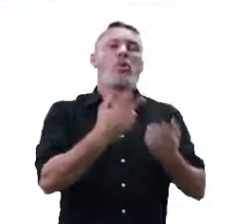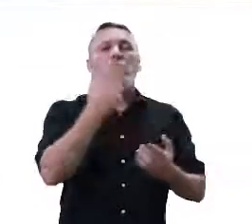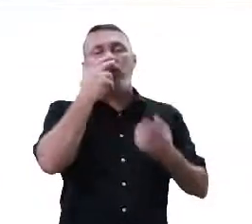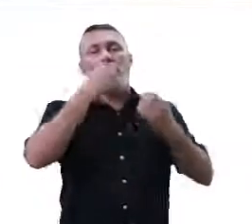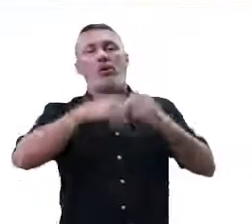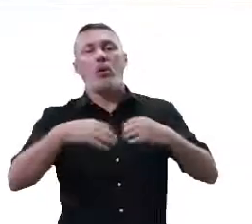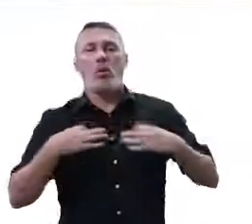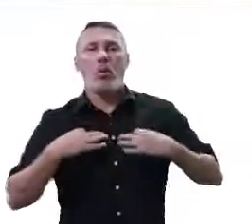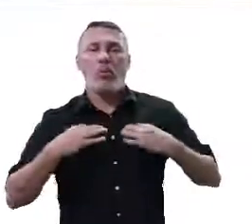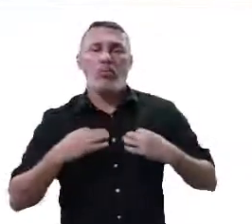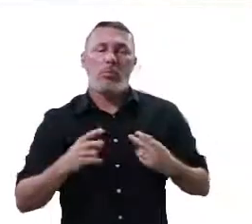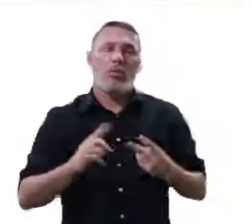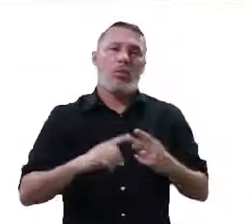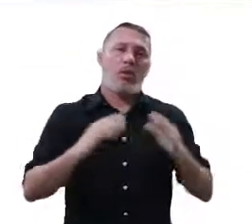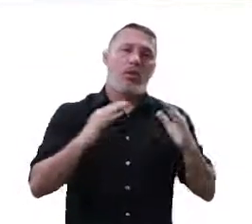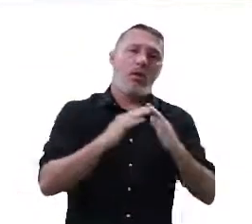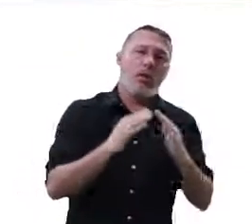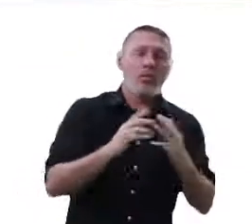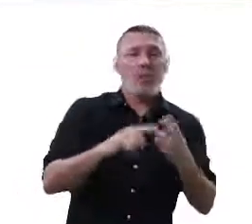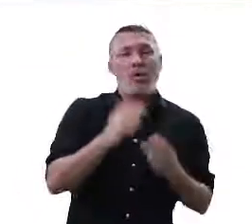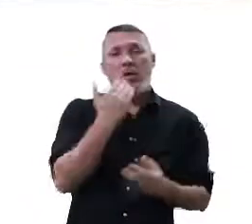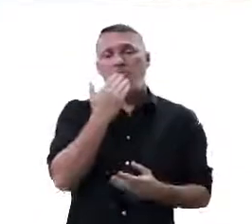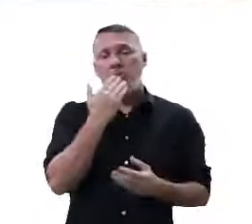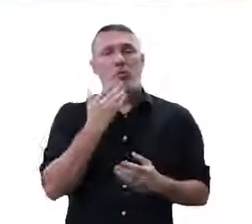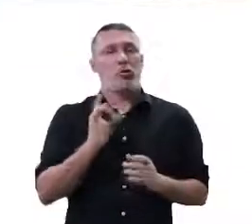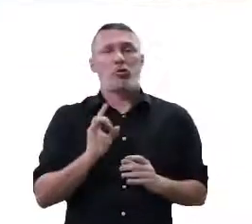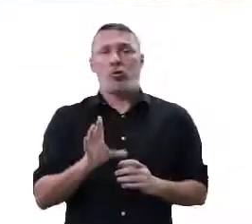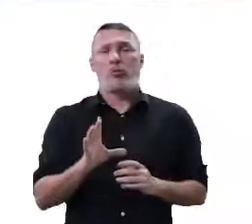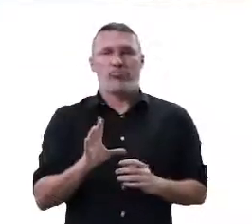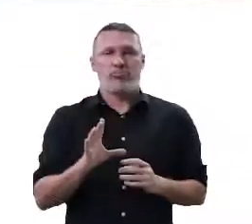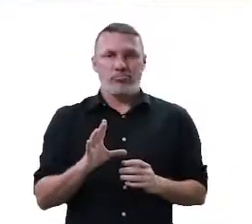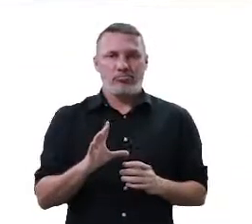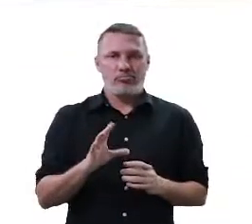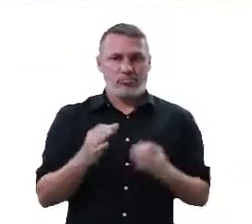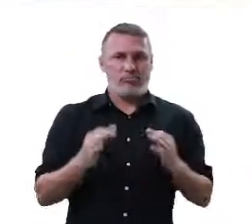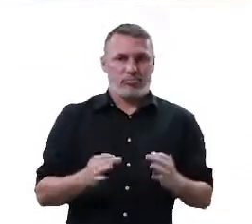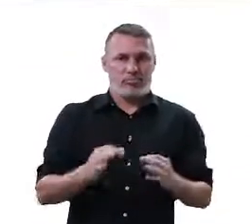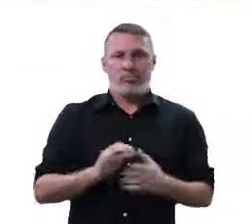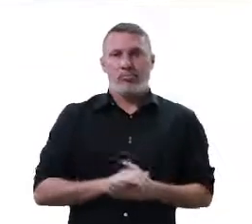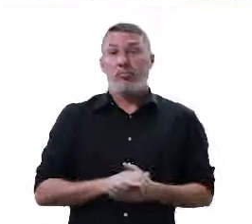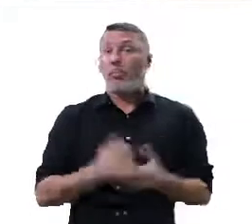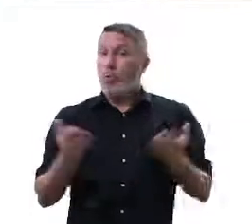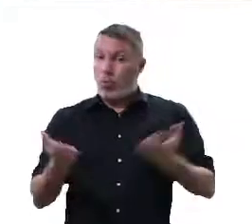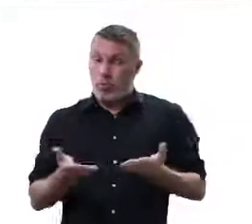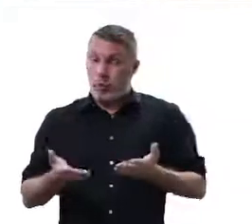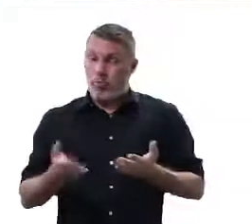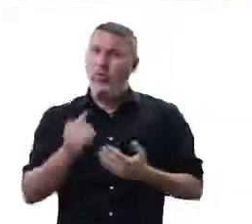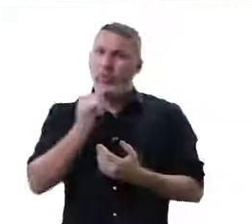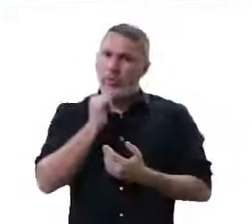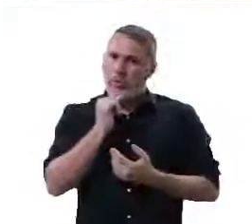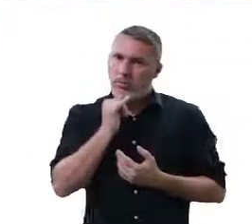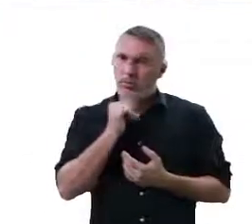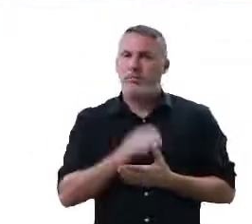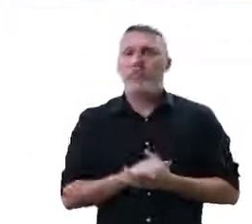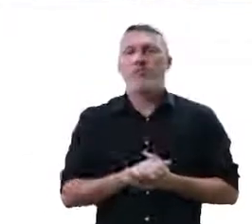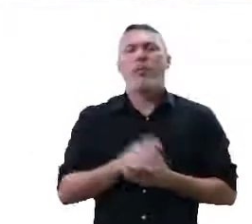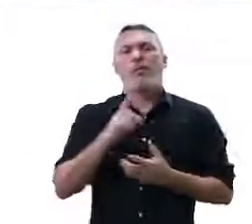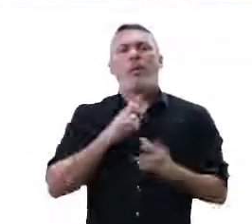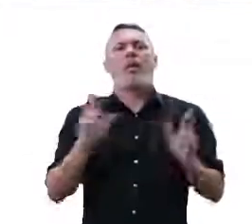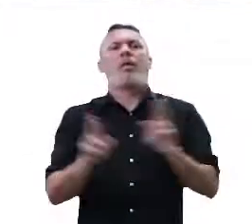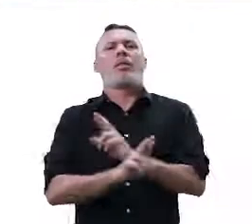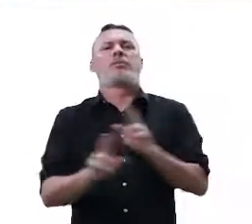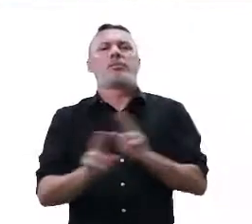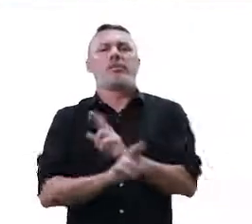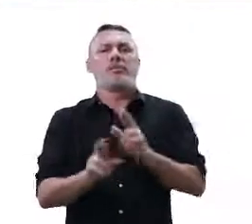lugar para ficar, roupa para vestir e alimentação, certo? Hoje, por